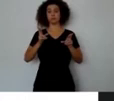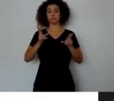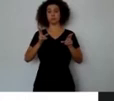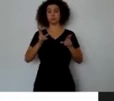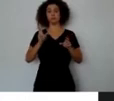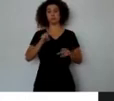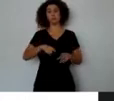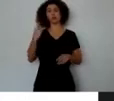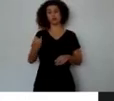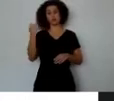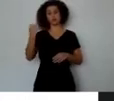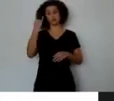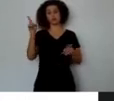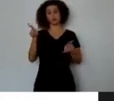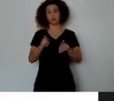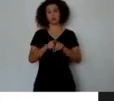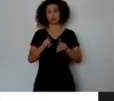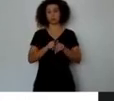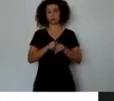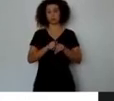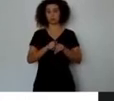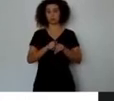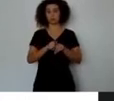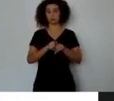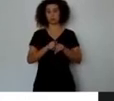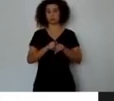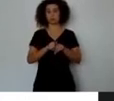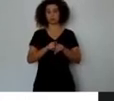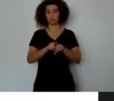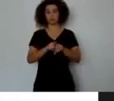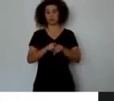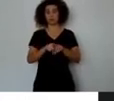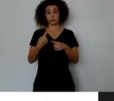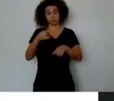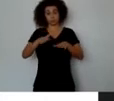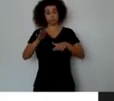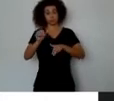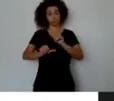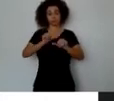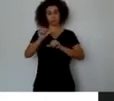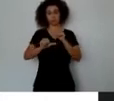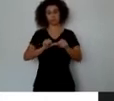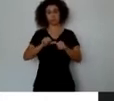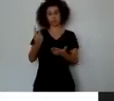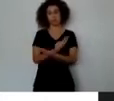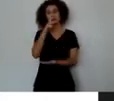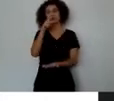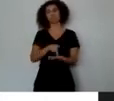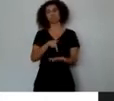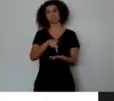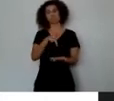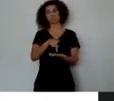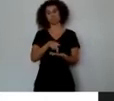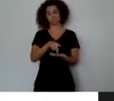muito importante falar sobre esse outro lado, né? Para que as coisas e as mudanças que a gente pensa, né, vão realmente acontecendo. Então, estou muito feliz por